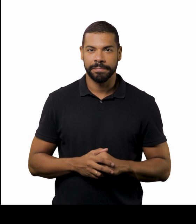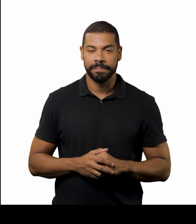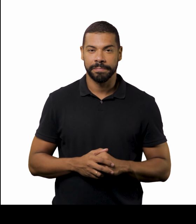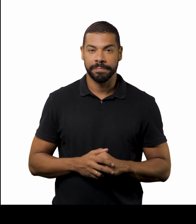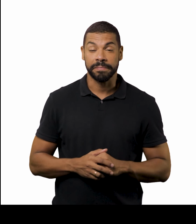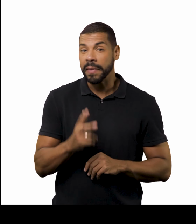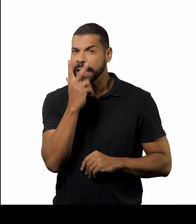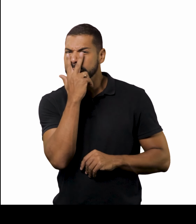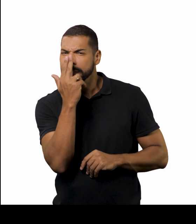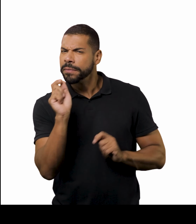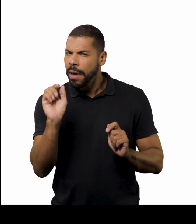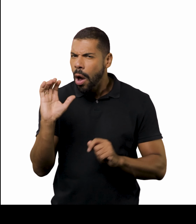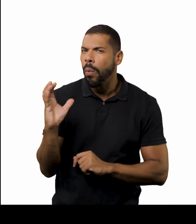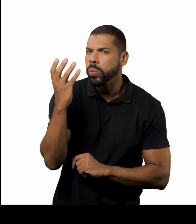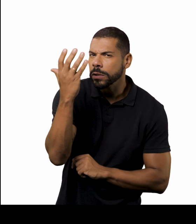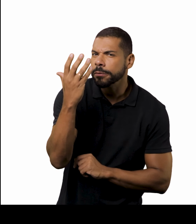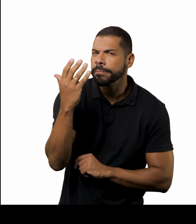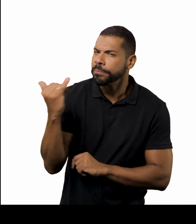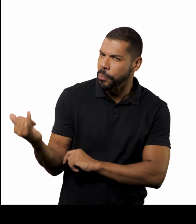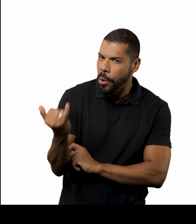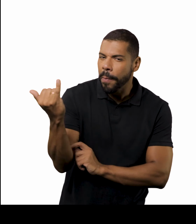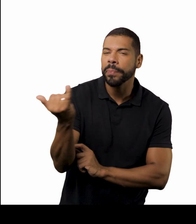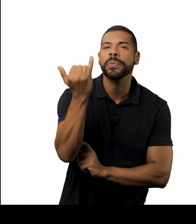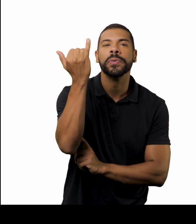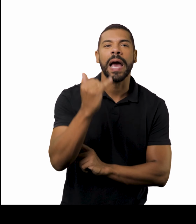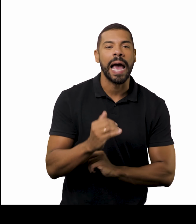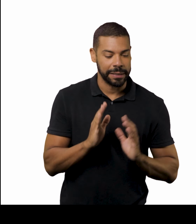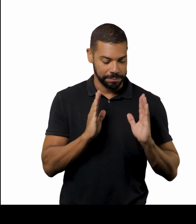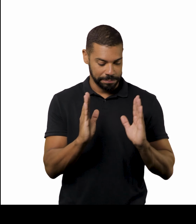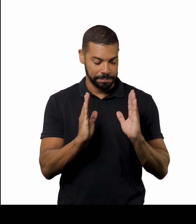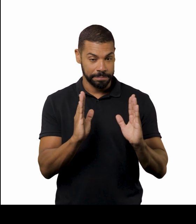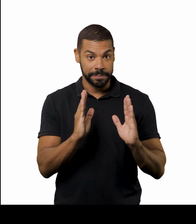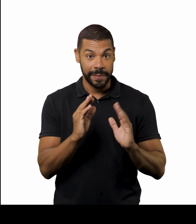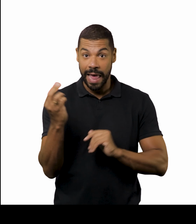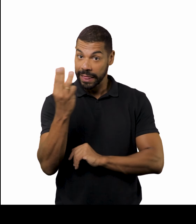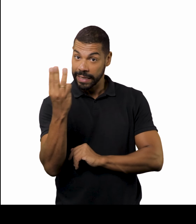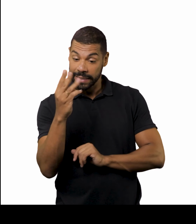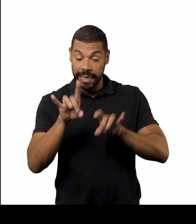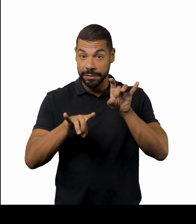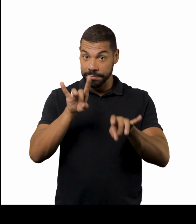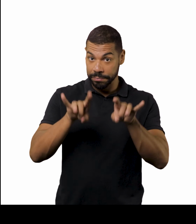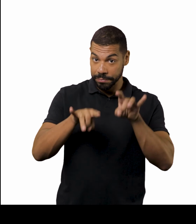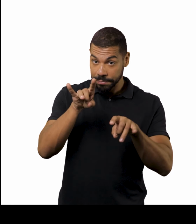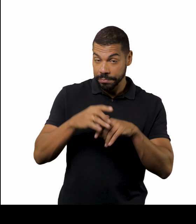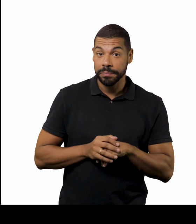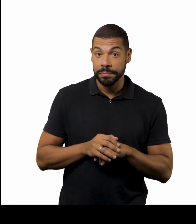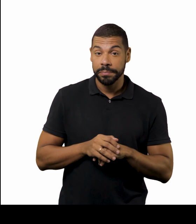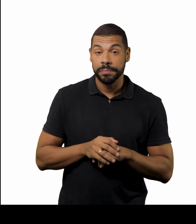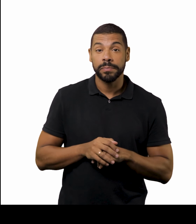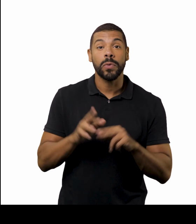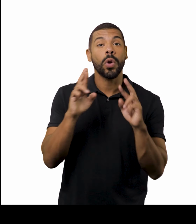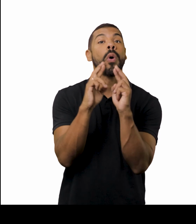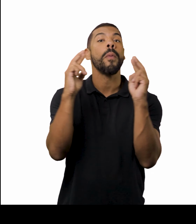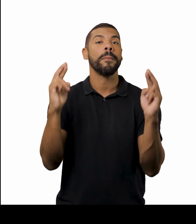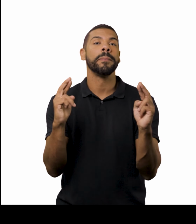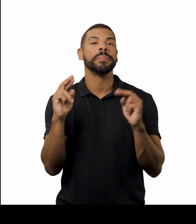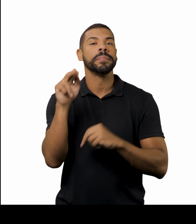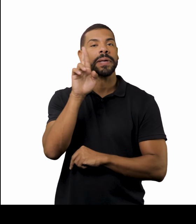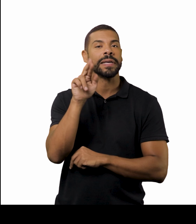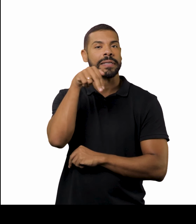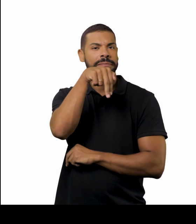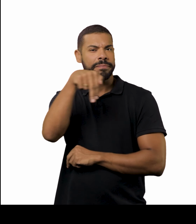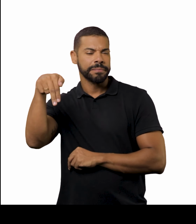Acho que um acontecimento que marcou muito a terceira temporada do MASP Renner foi a perda do